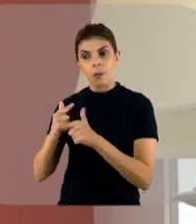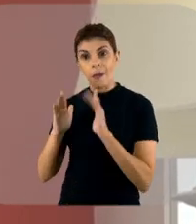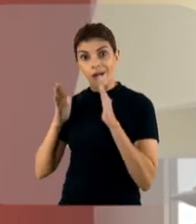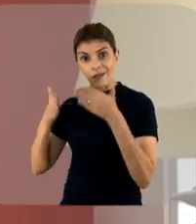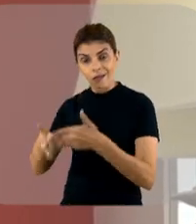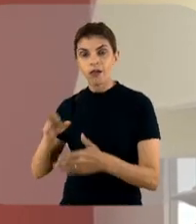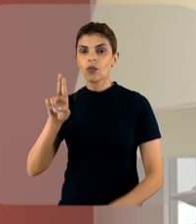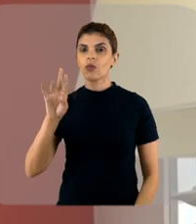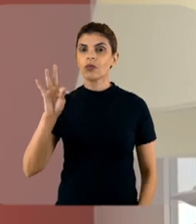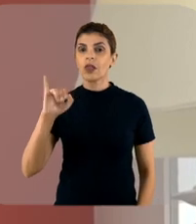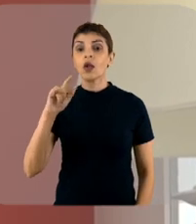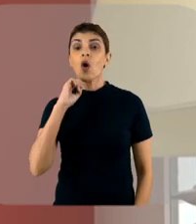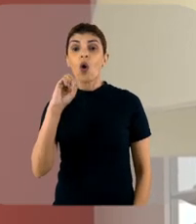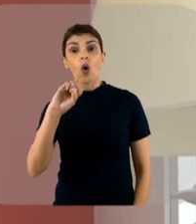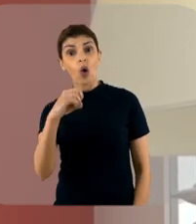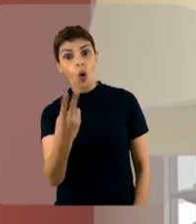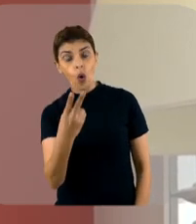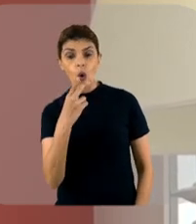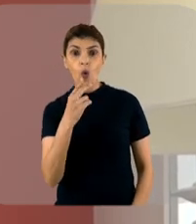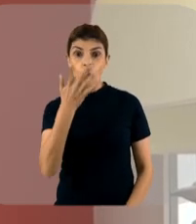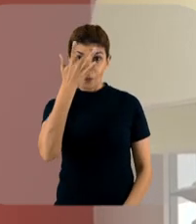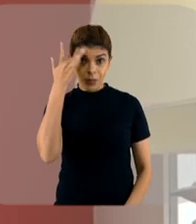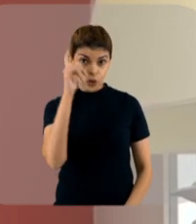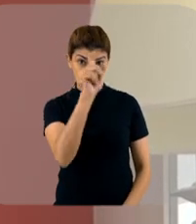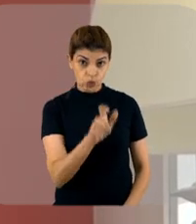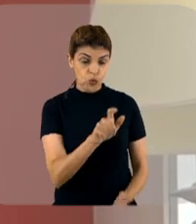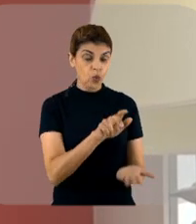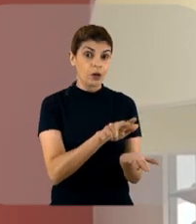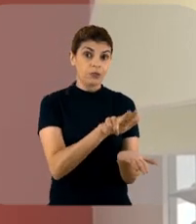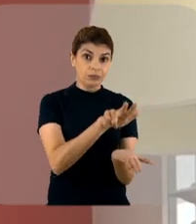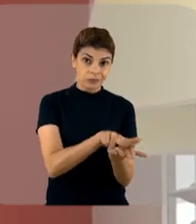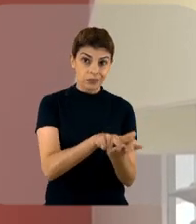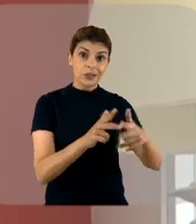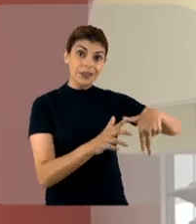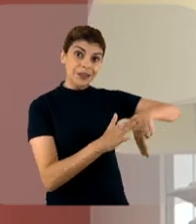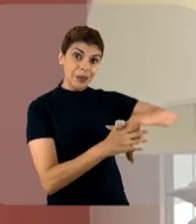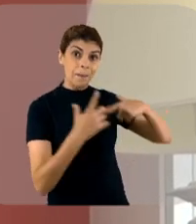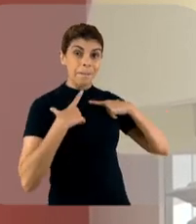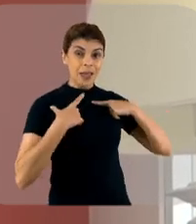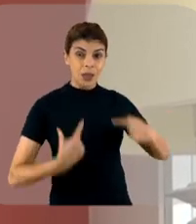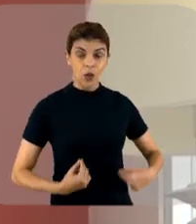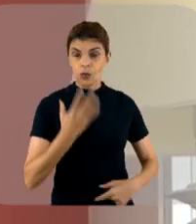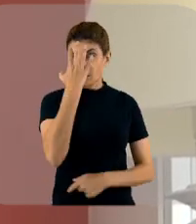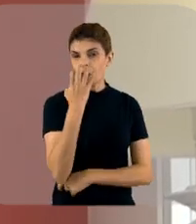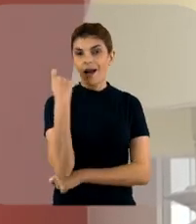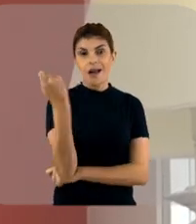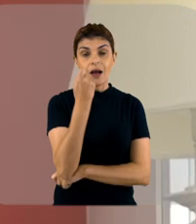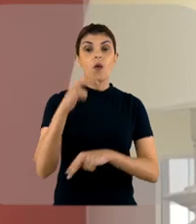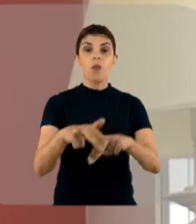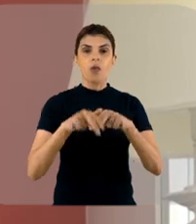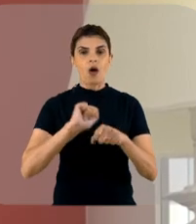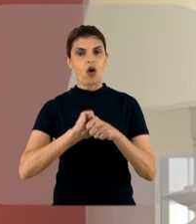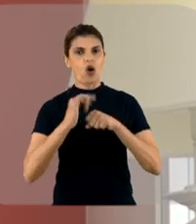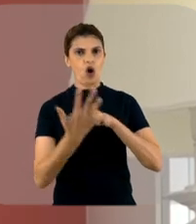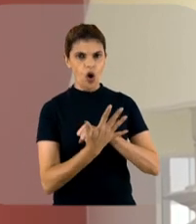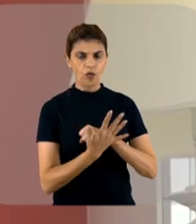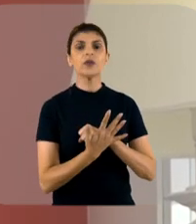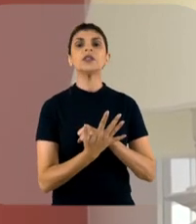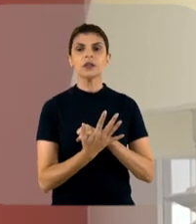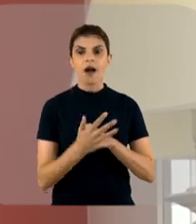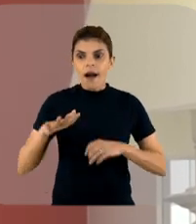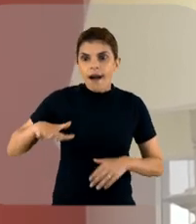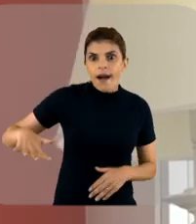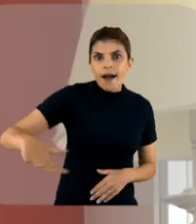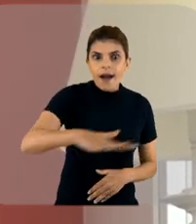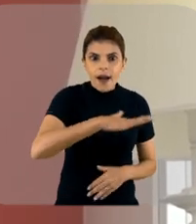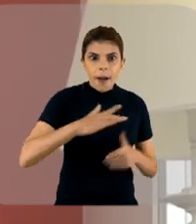em terapia intensiva ou manipulando paciente internado portador de pneumonia grave causada pelo coronavírus.